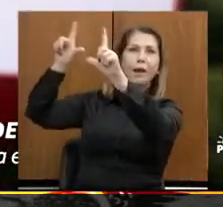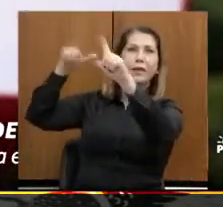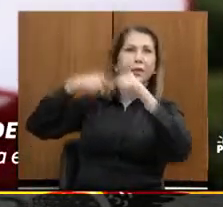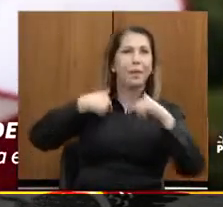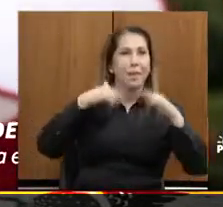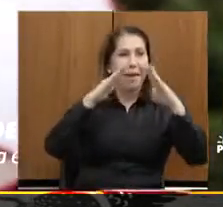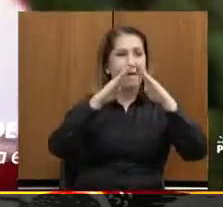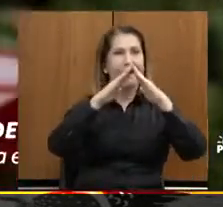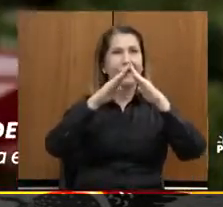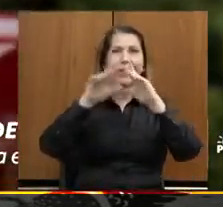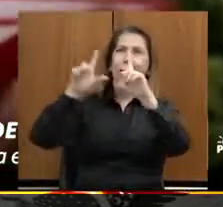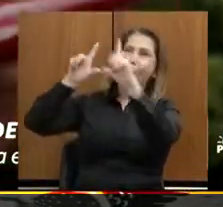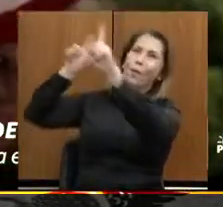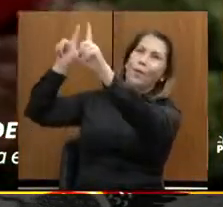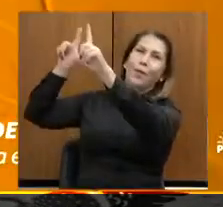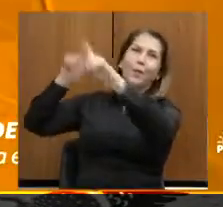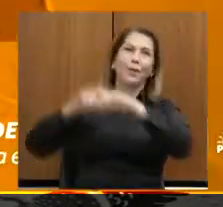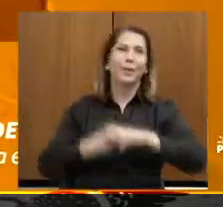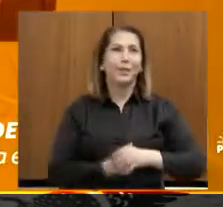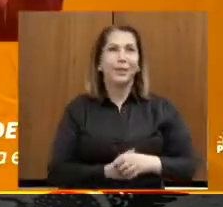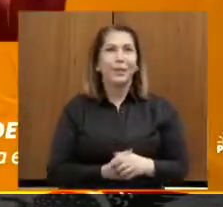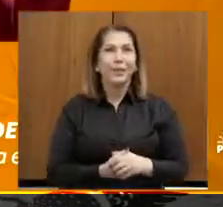na minha casa é